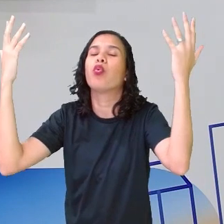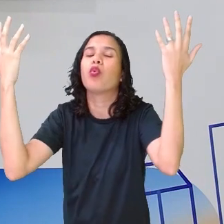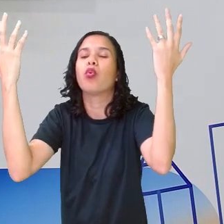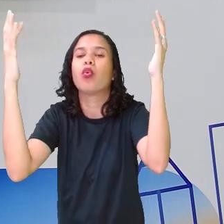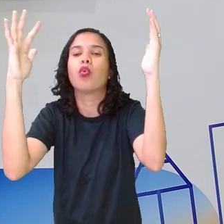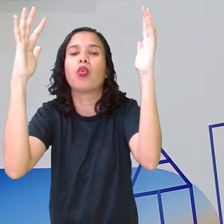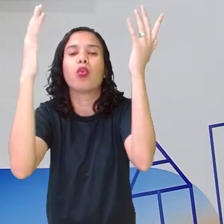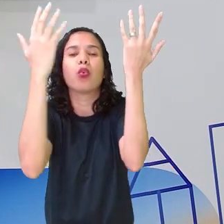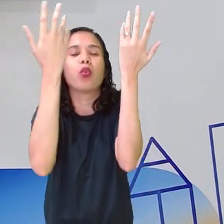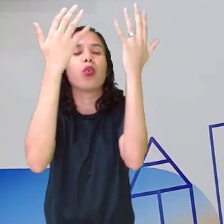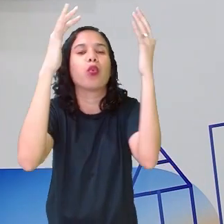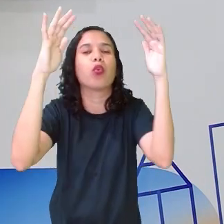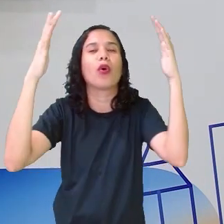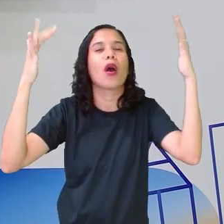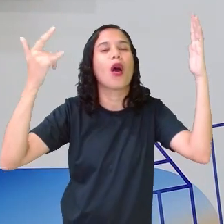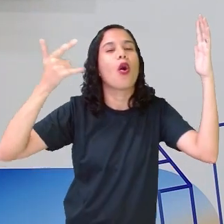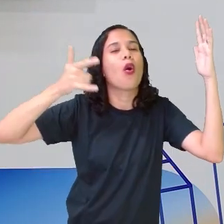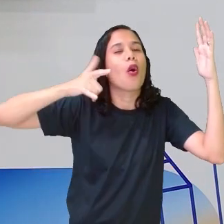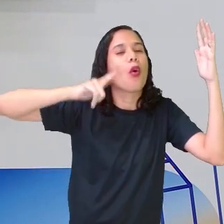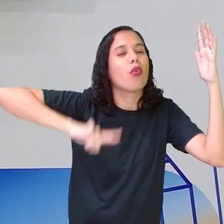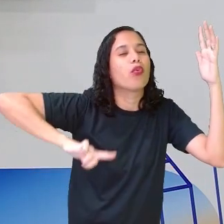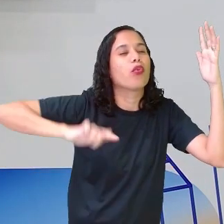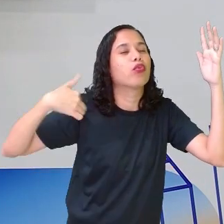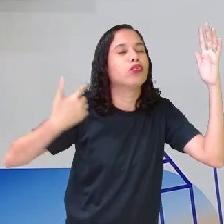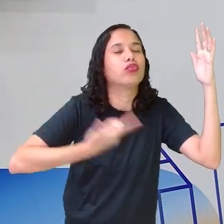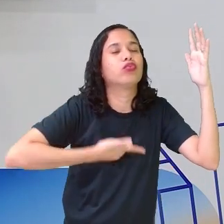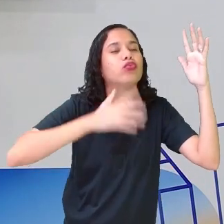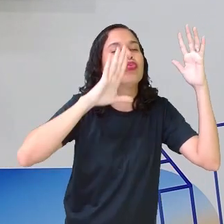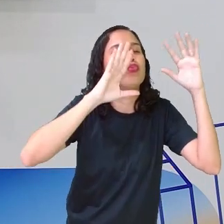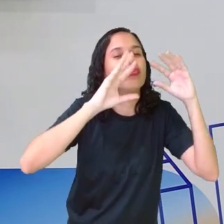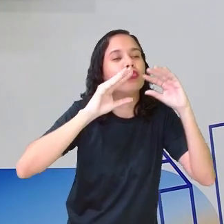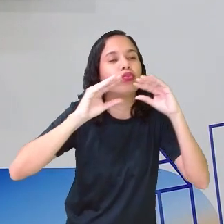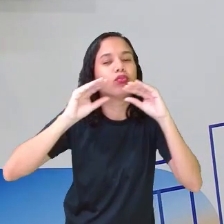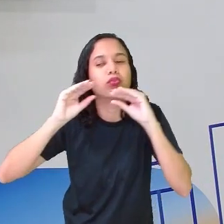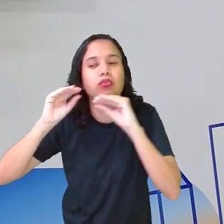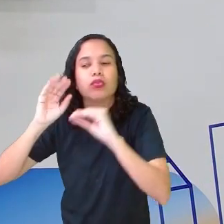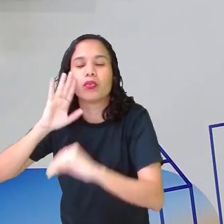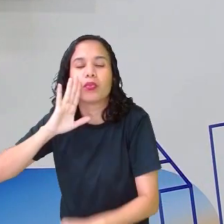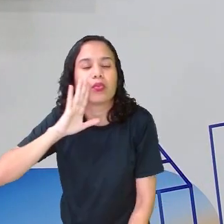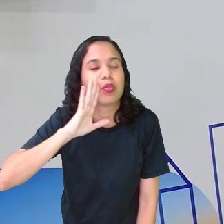de novo aquele assovio vai sumindo.